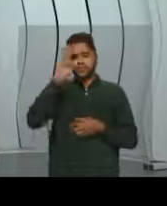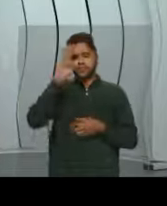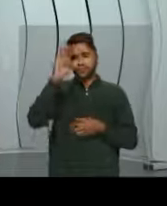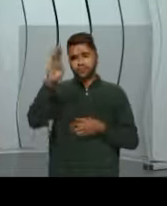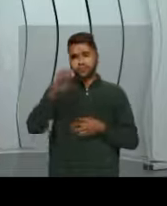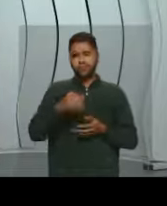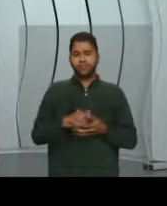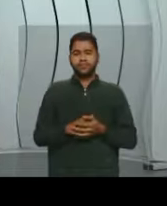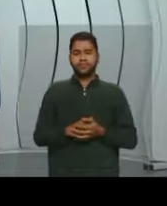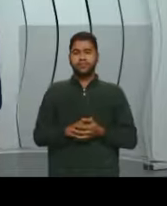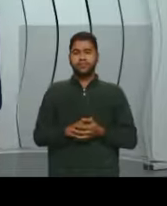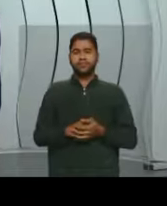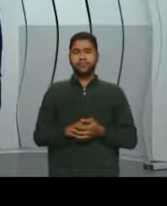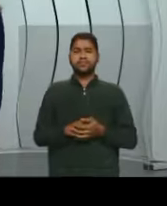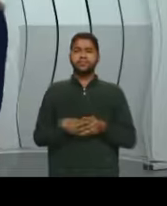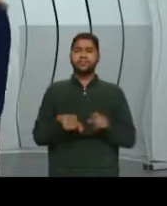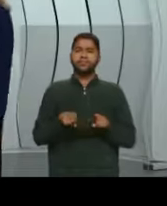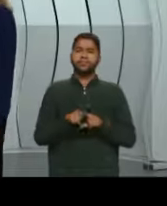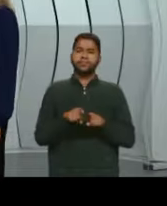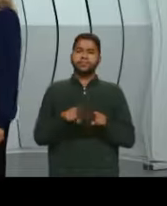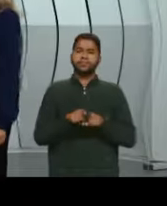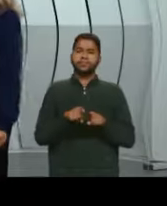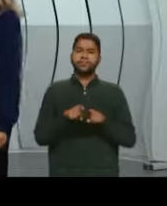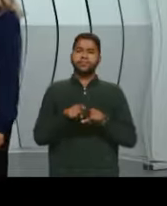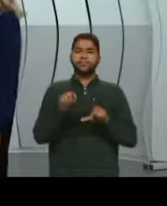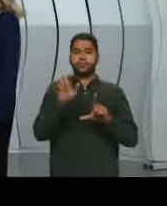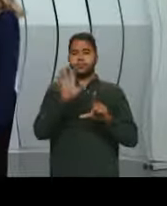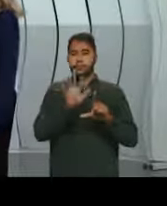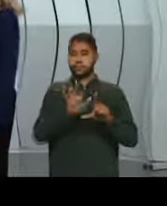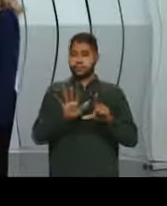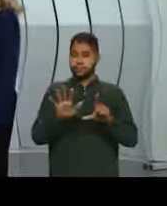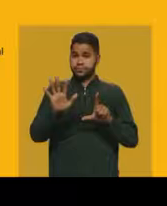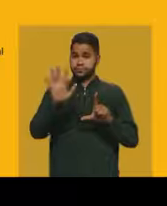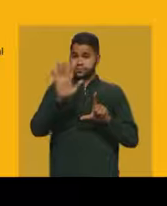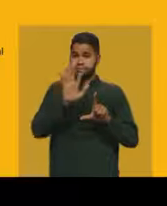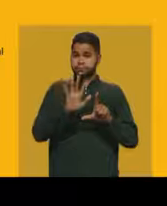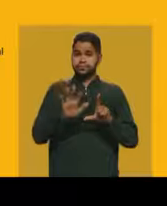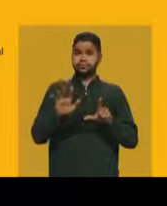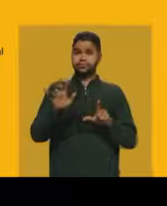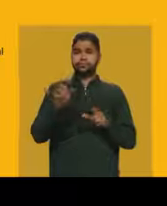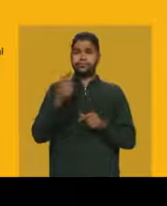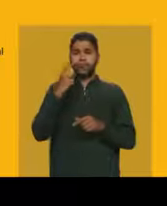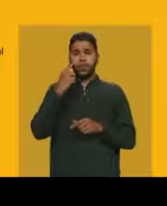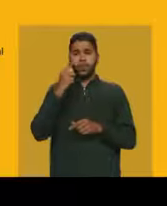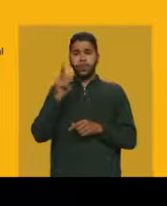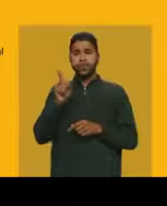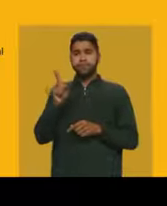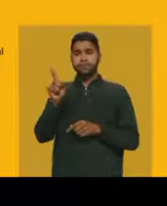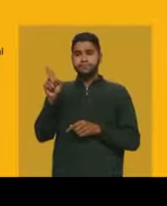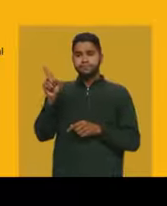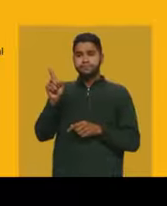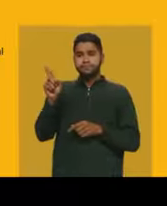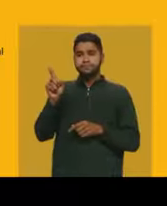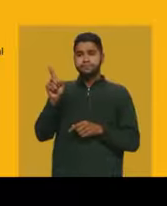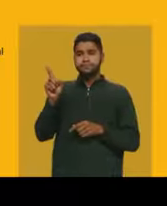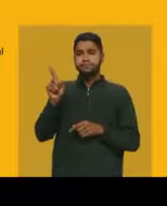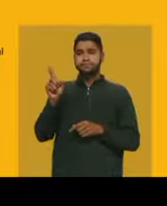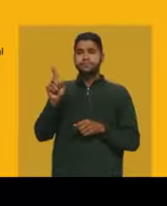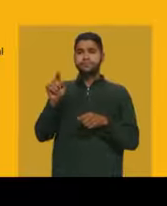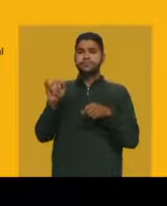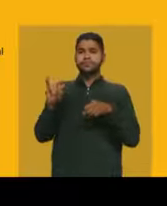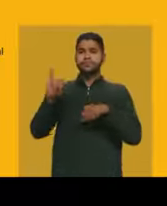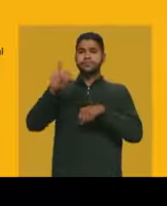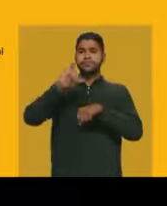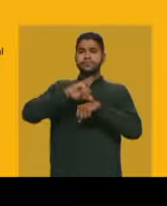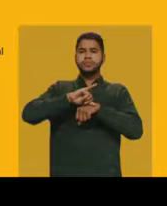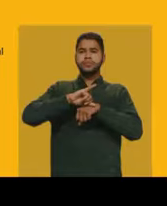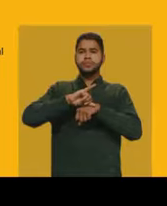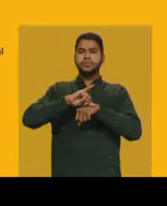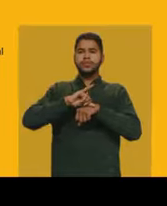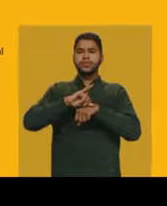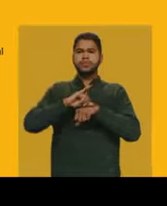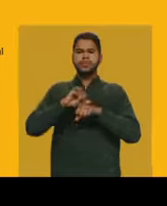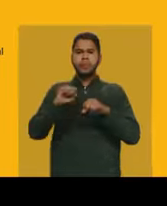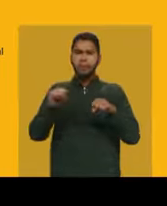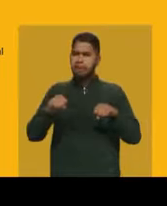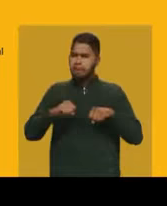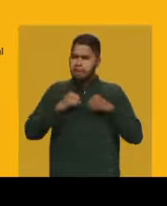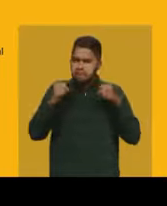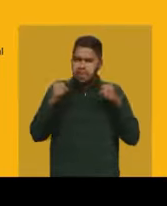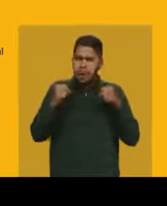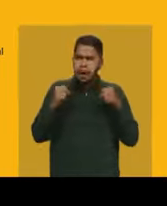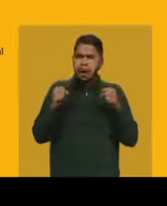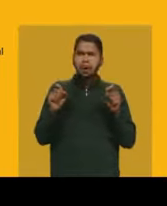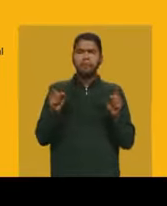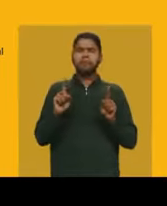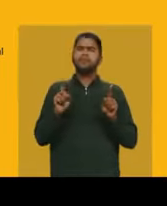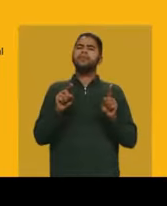principal. Aqui nós temos a imagem, né? Temos aqui em cima, não estresse, você